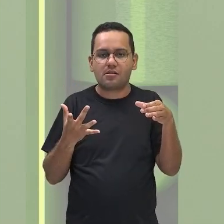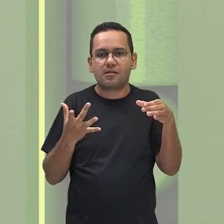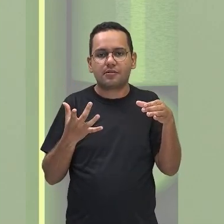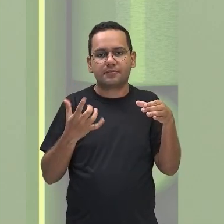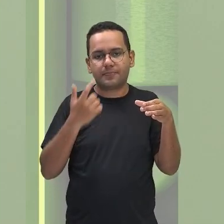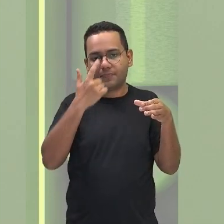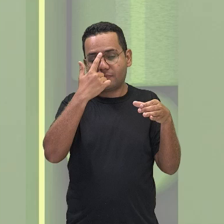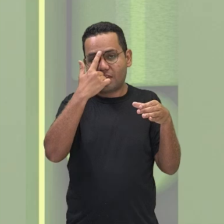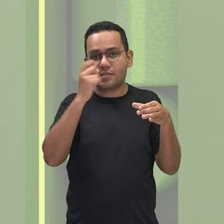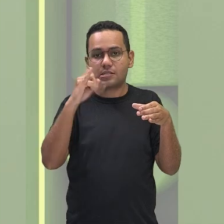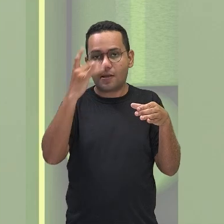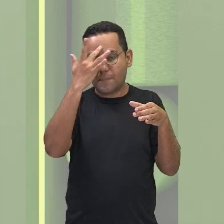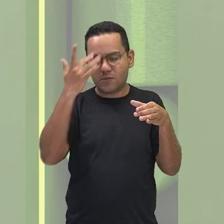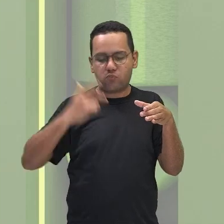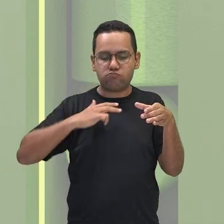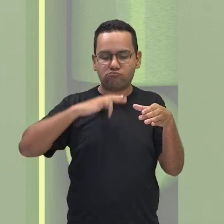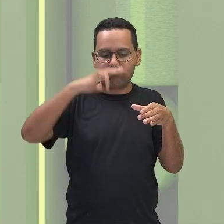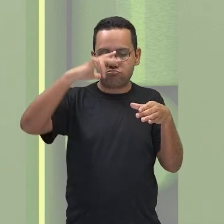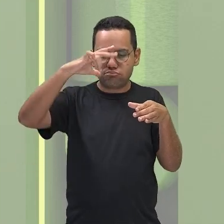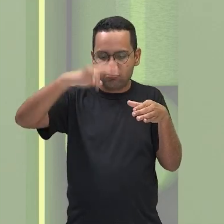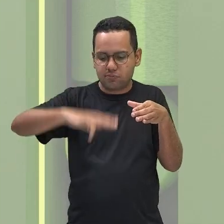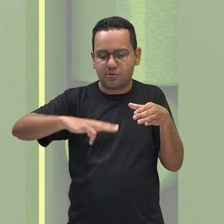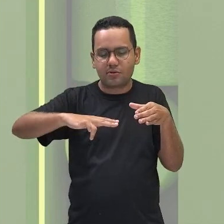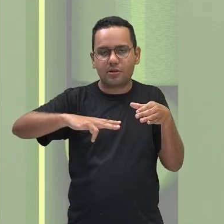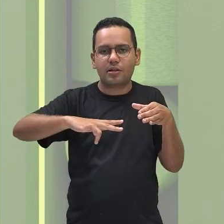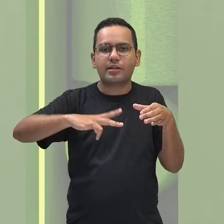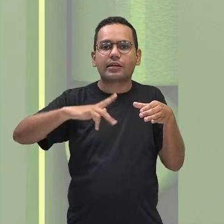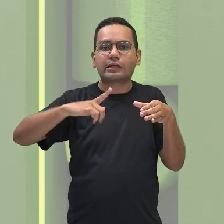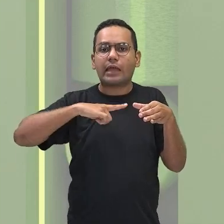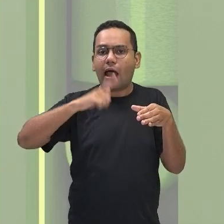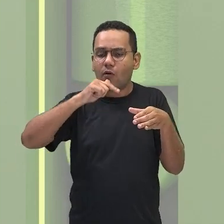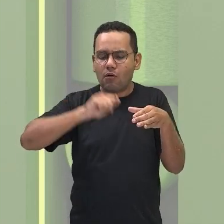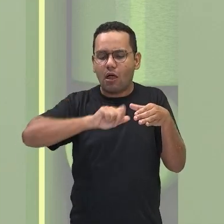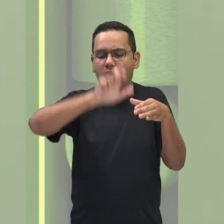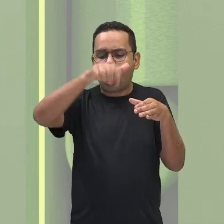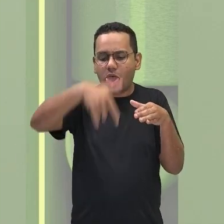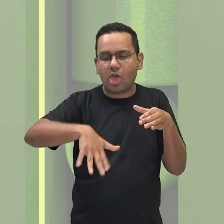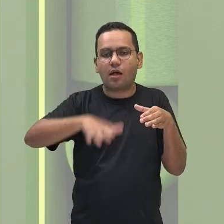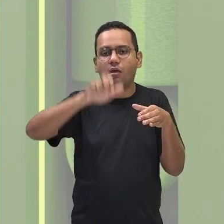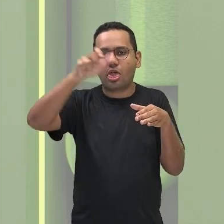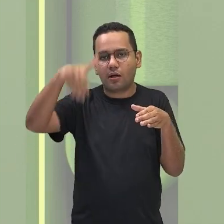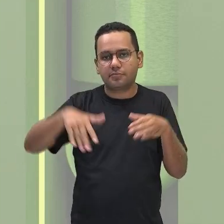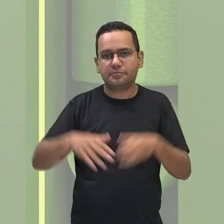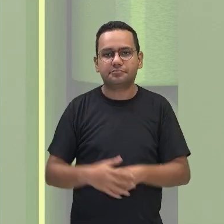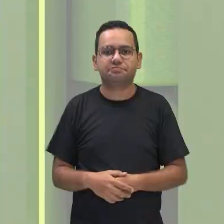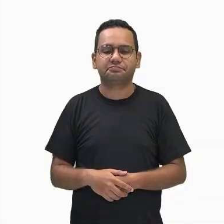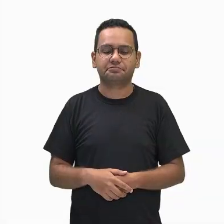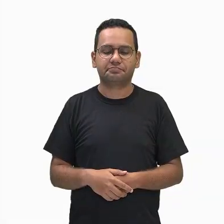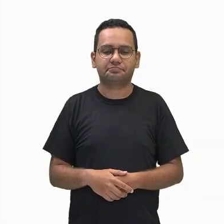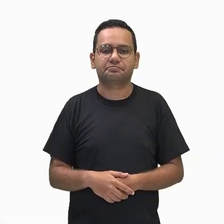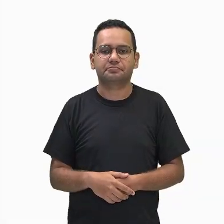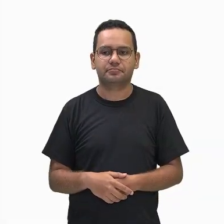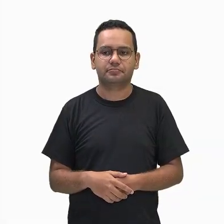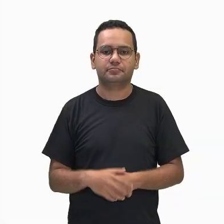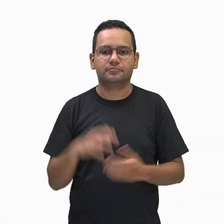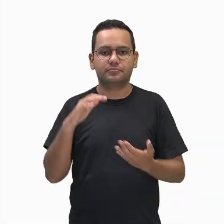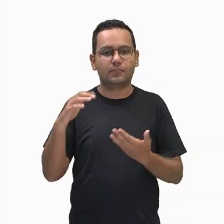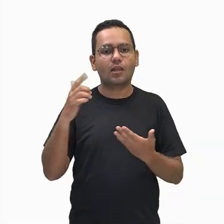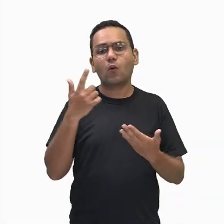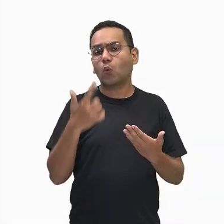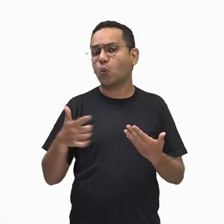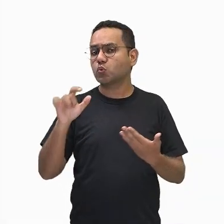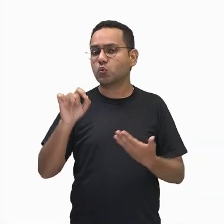corpo entrar ali naquele espaço em que ela está depositada. Ainda sobre as propriedades da matéria,